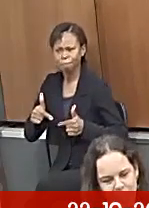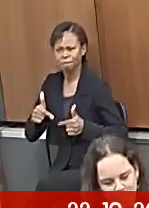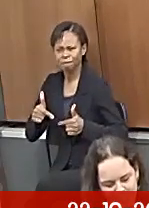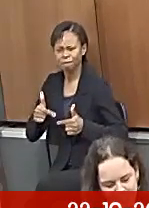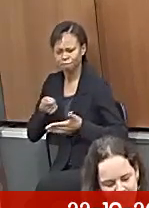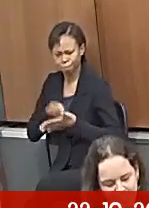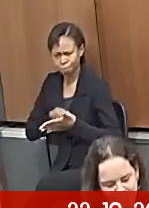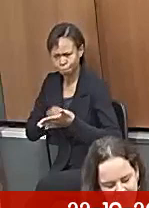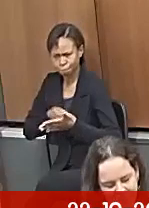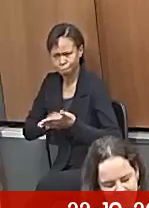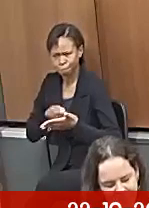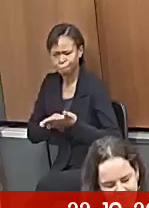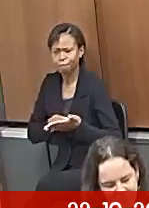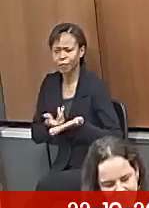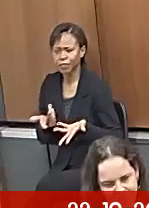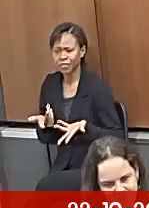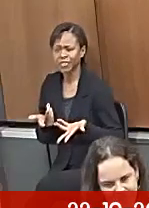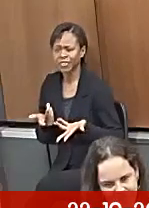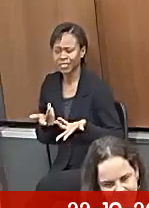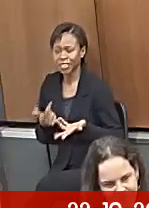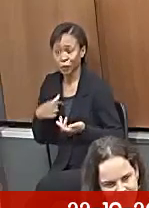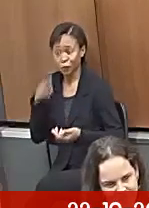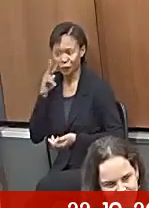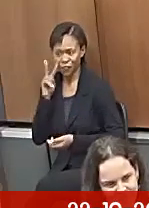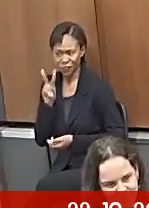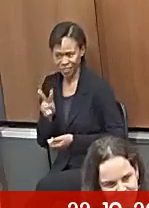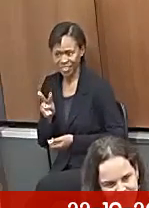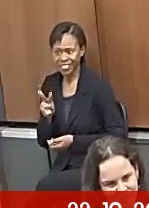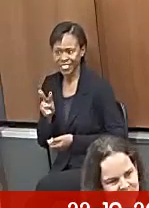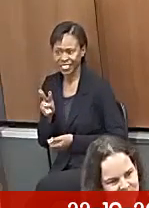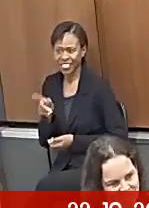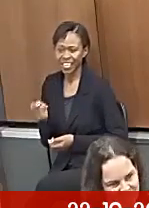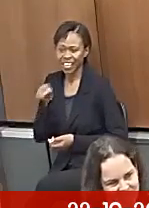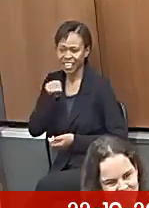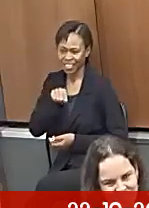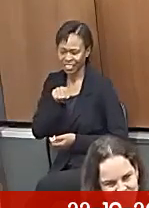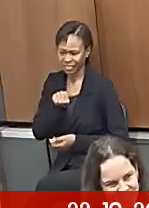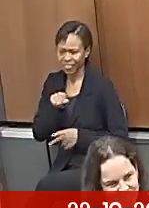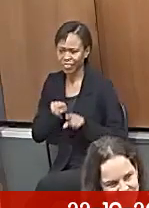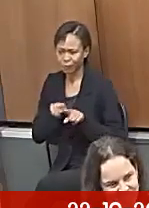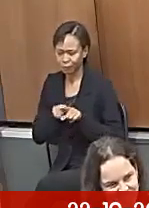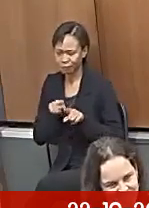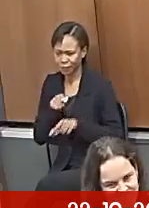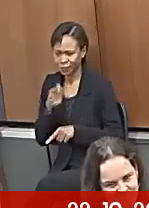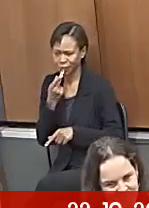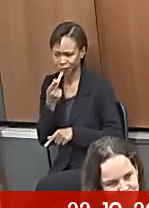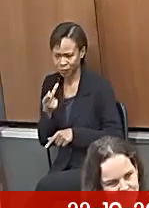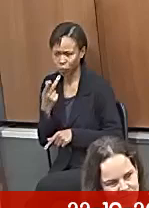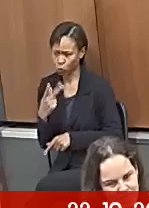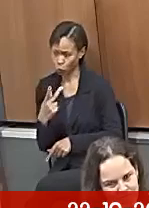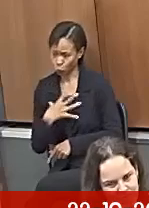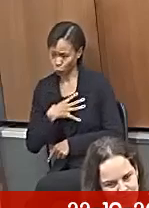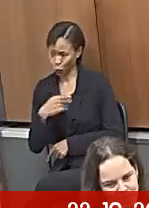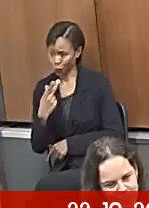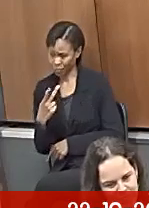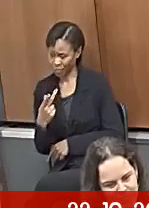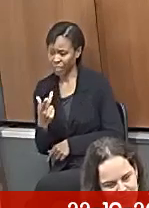causa, que eu vi também, a emoção sua em relação ao seu filho, que